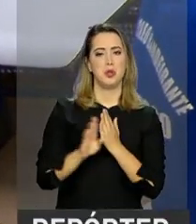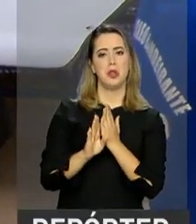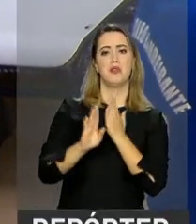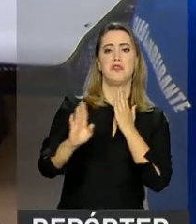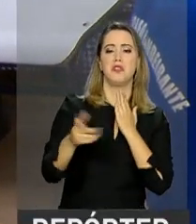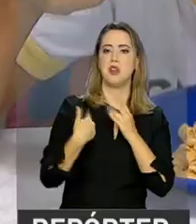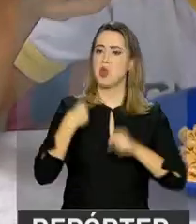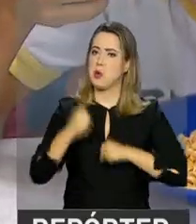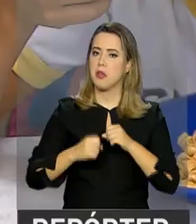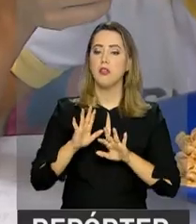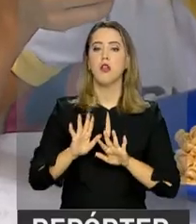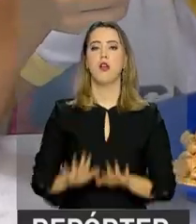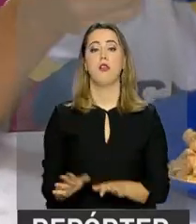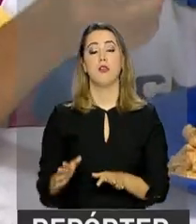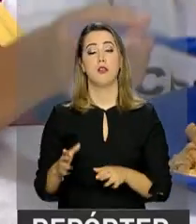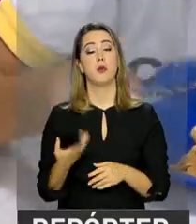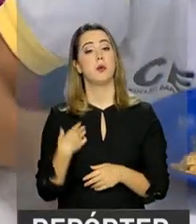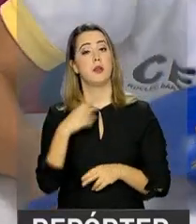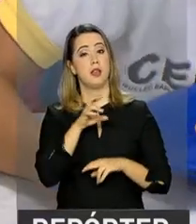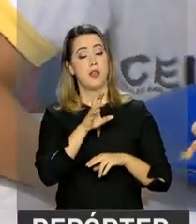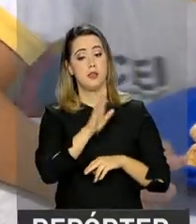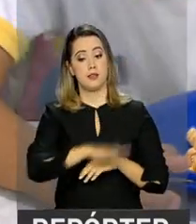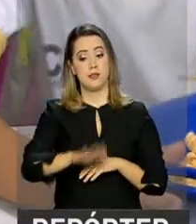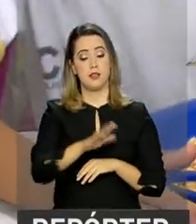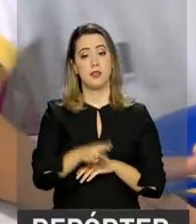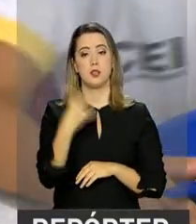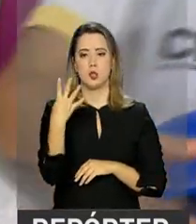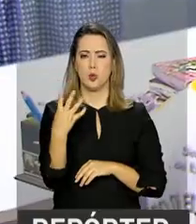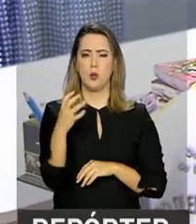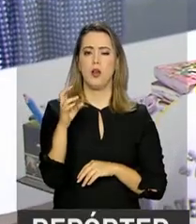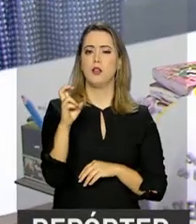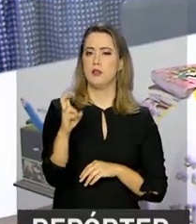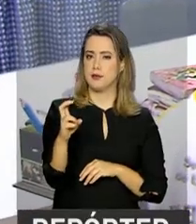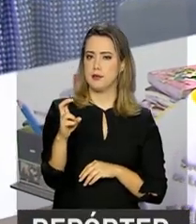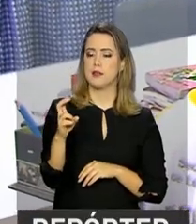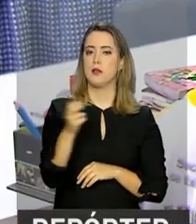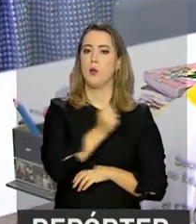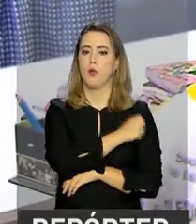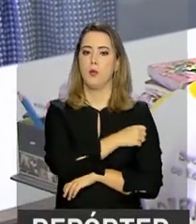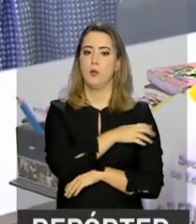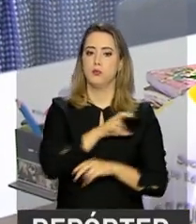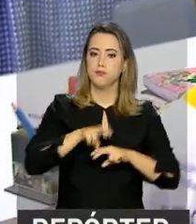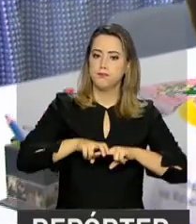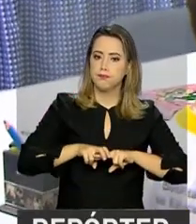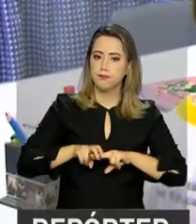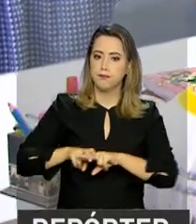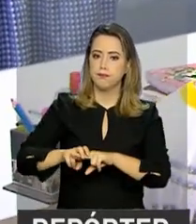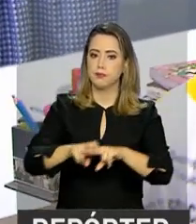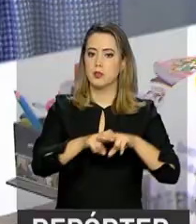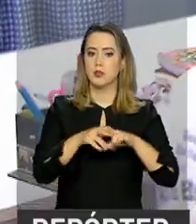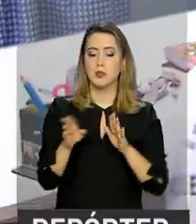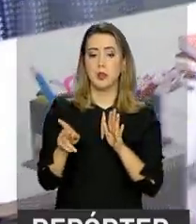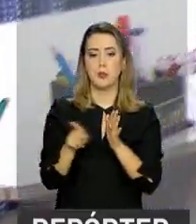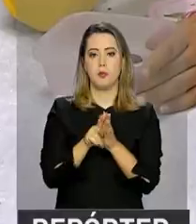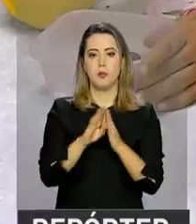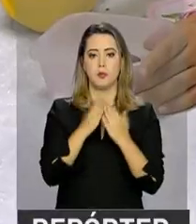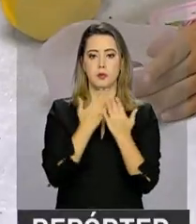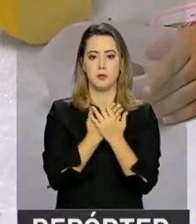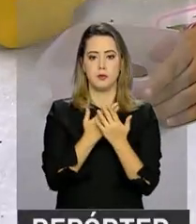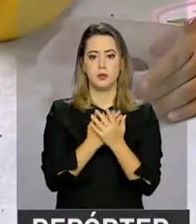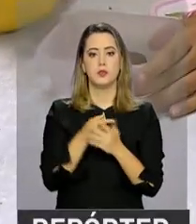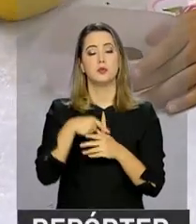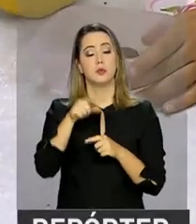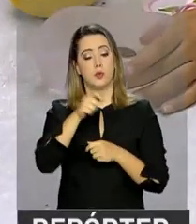nem correria. As crianças entre 4 e 5 anos são servidas em sala de aula pela merendeira. E